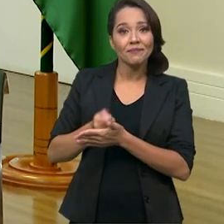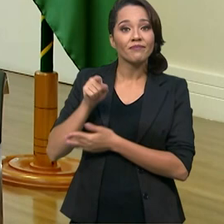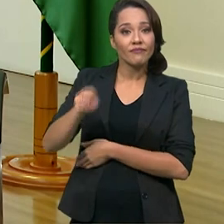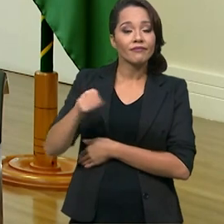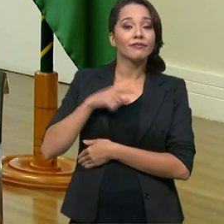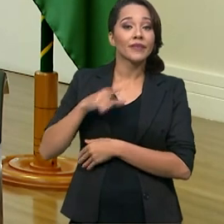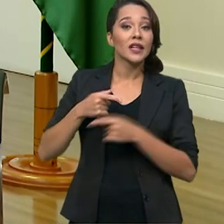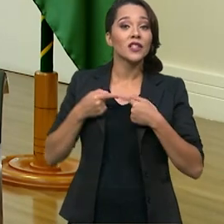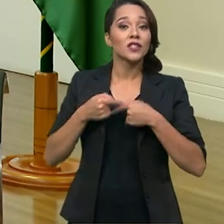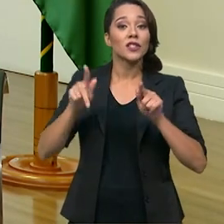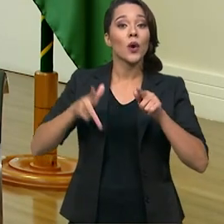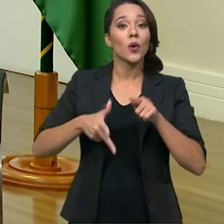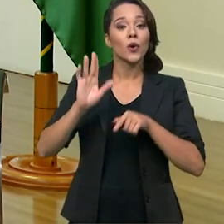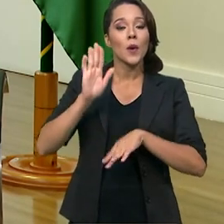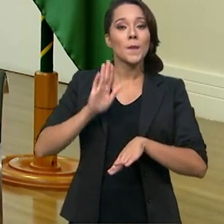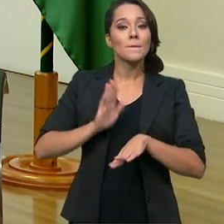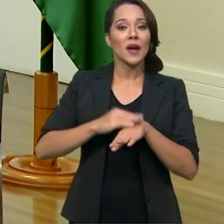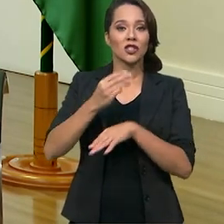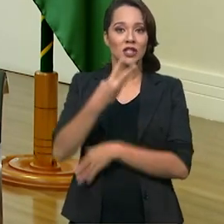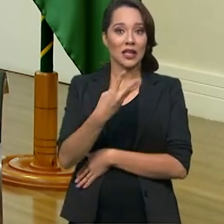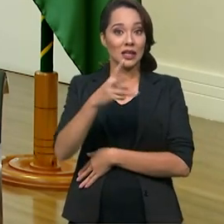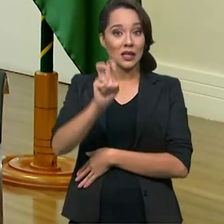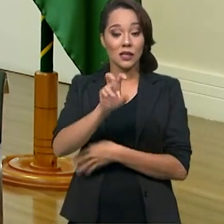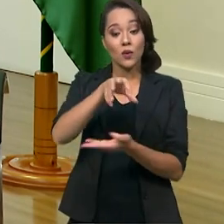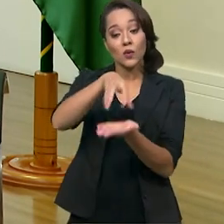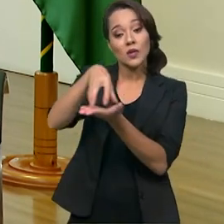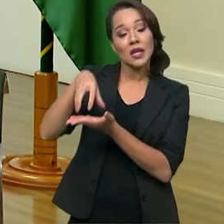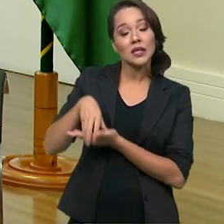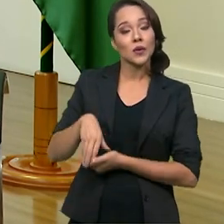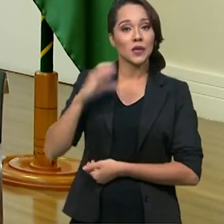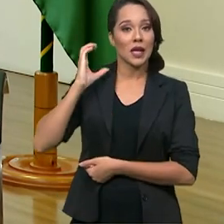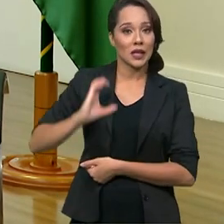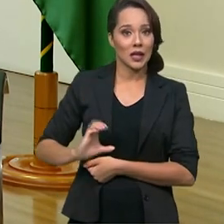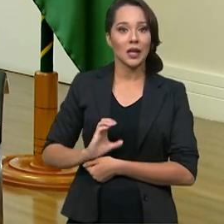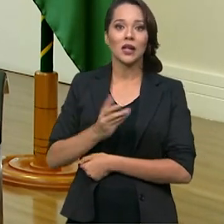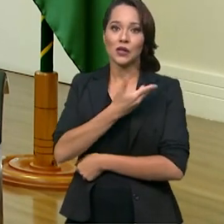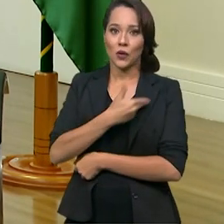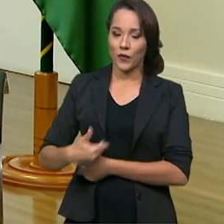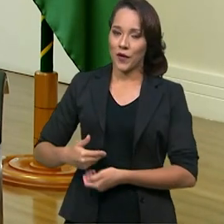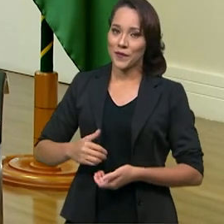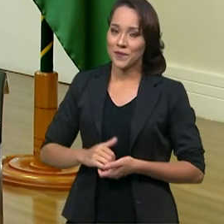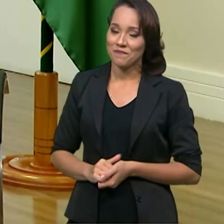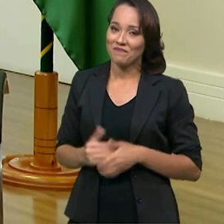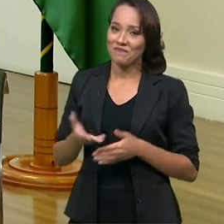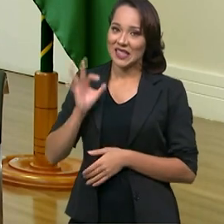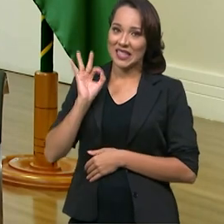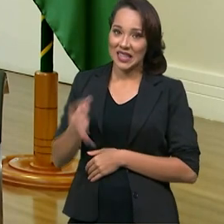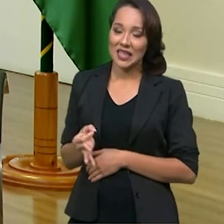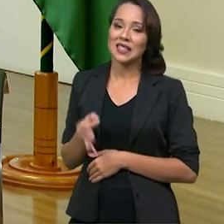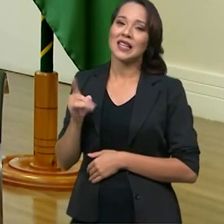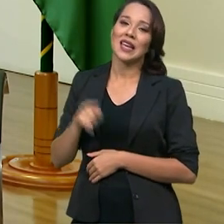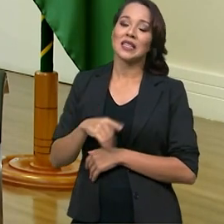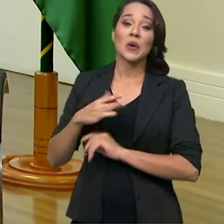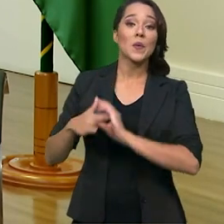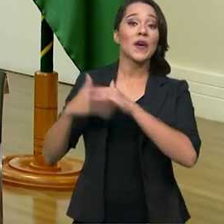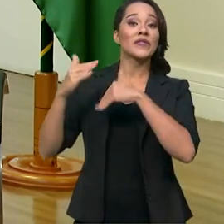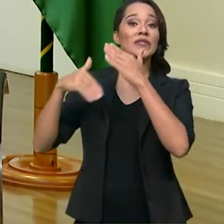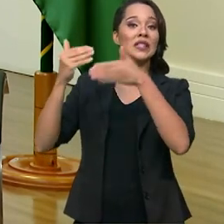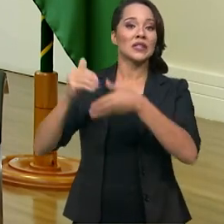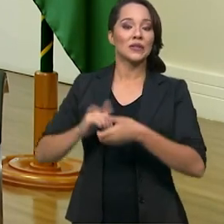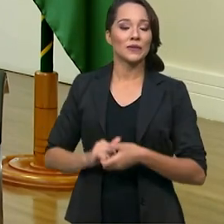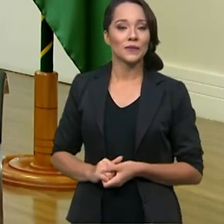Cidadania, nós inauguramos mais de 35 Estações Cidadanias nesse governo. Então, sem dúvida nenhuma, é um grande avanço,